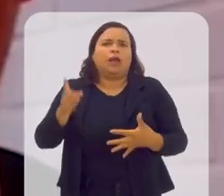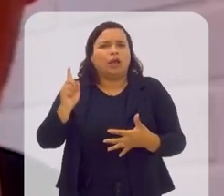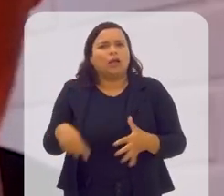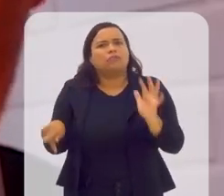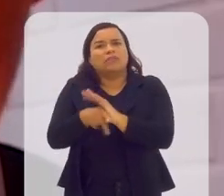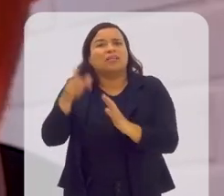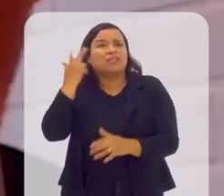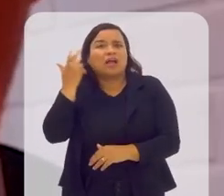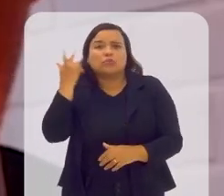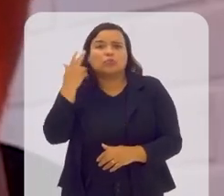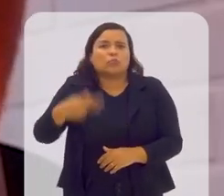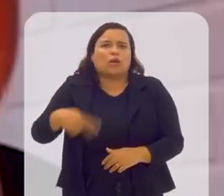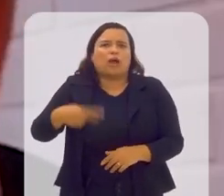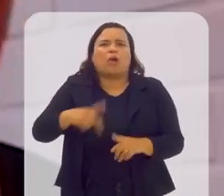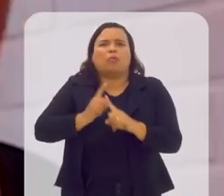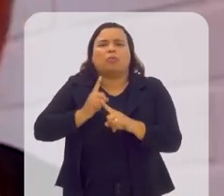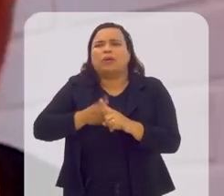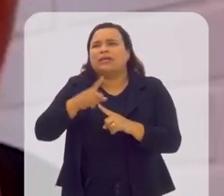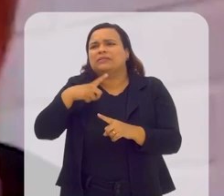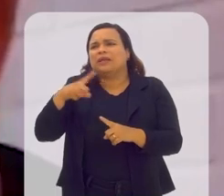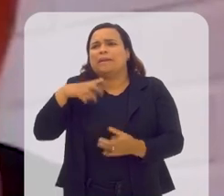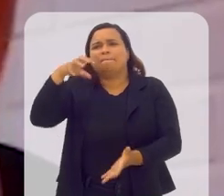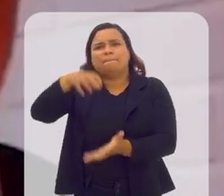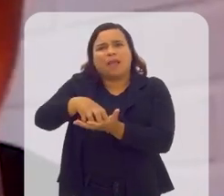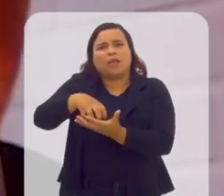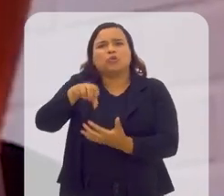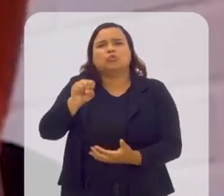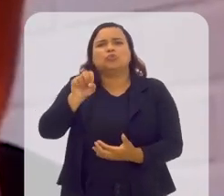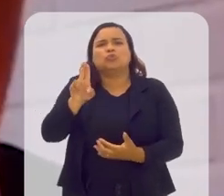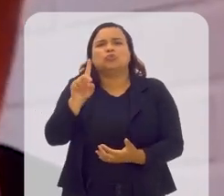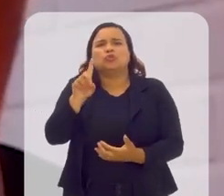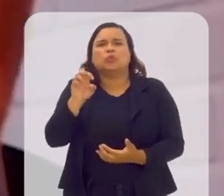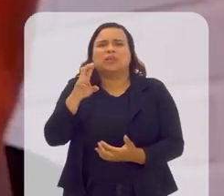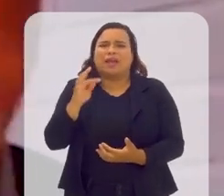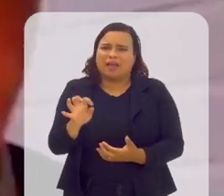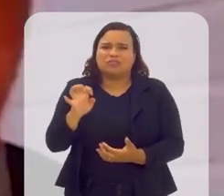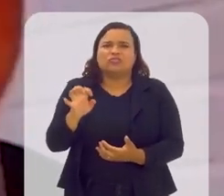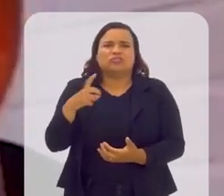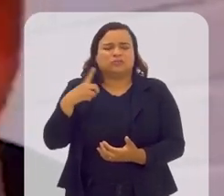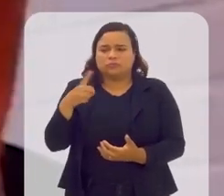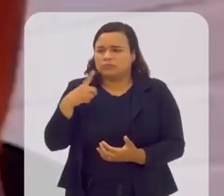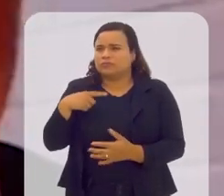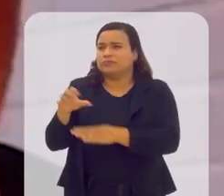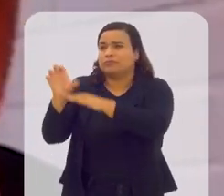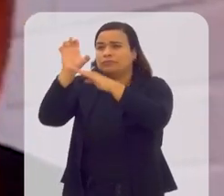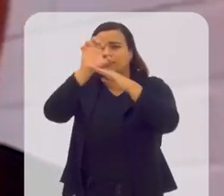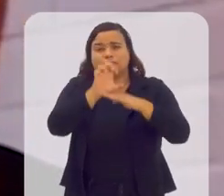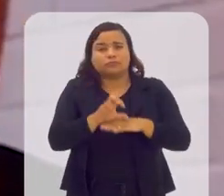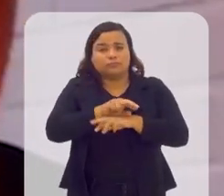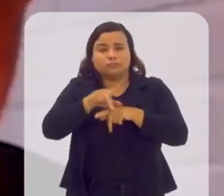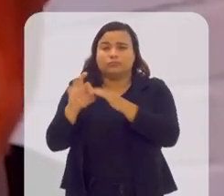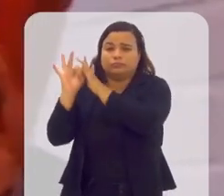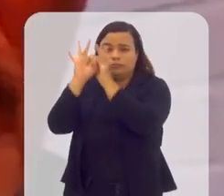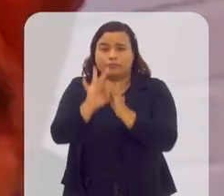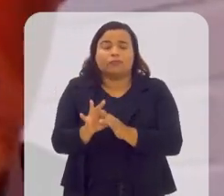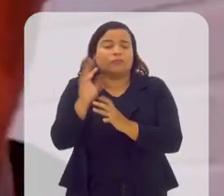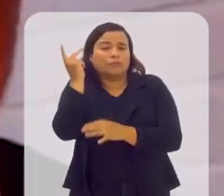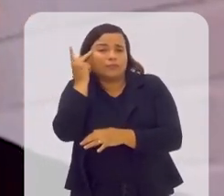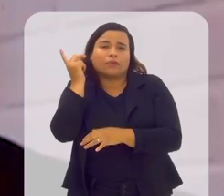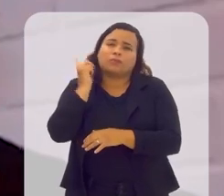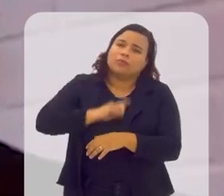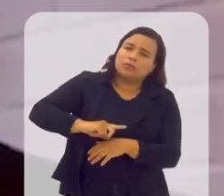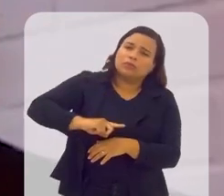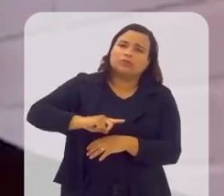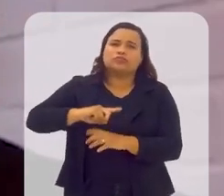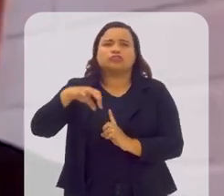é um hub natural, porque ele está no meio da região sudeste, ao lado de grandes estados, e ligado, São Paulo,